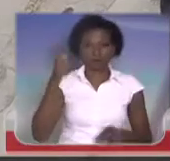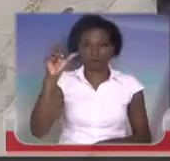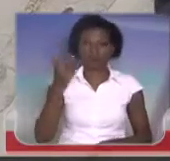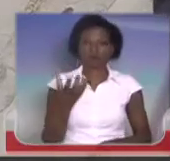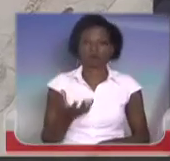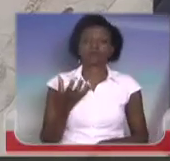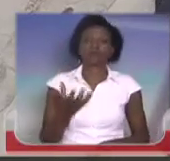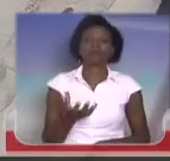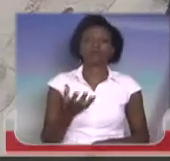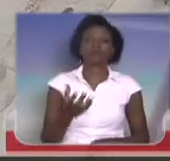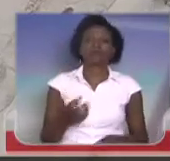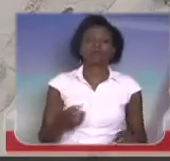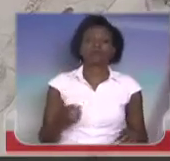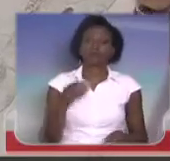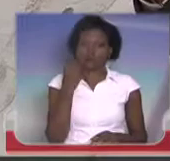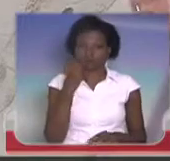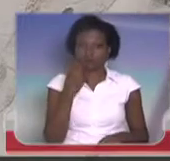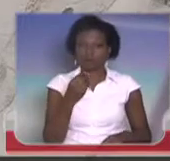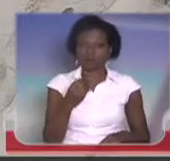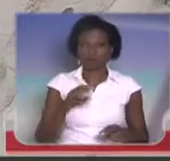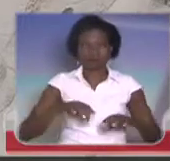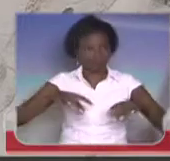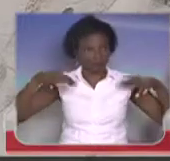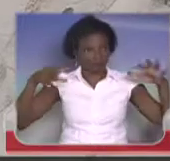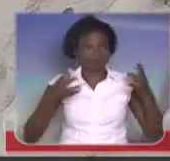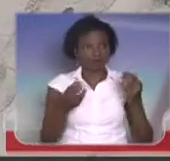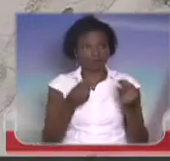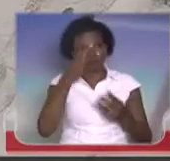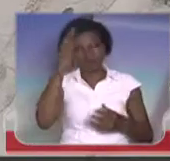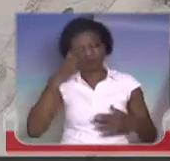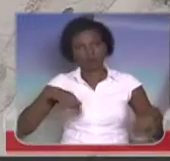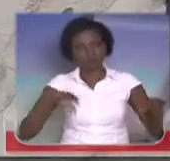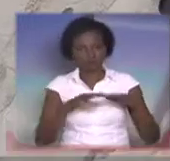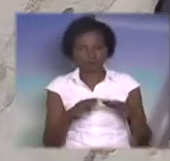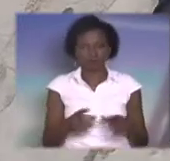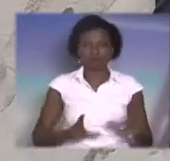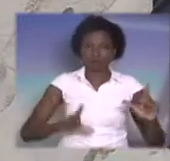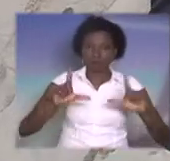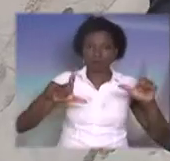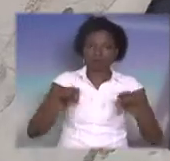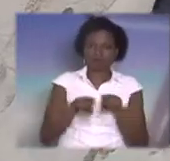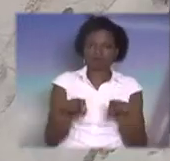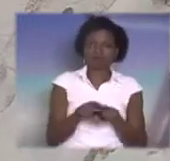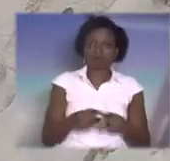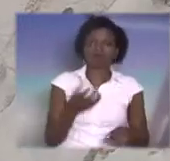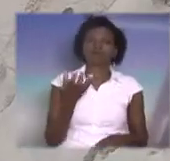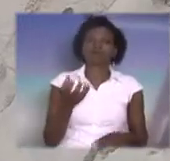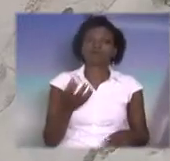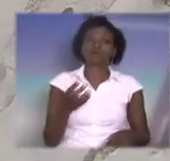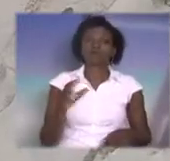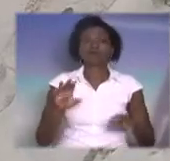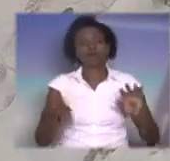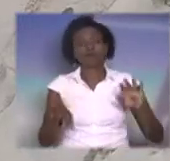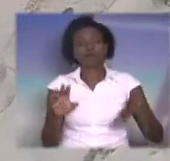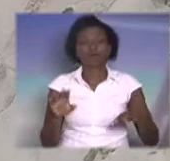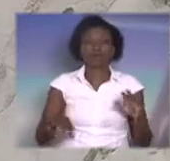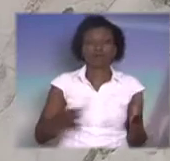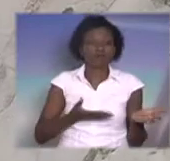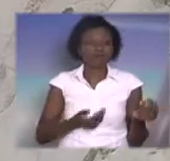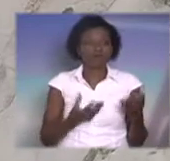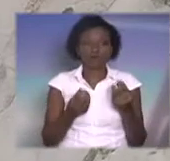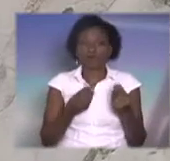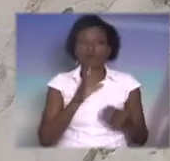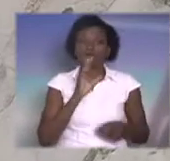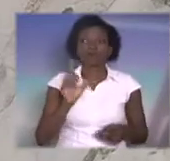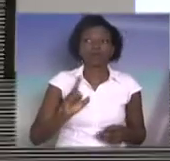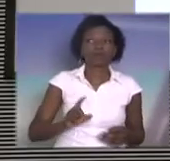queria, aproveitando que o plenário está com bastante gente aqui, nós estamos falando para a televisão também, eu queria, talvez a maioria dos jovens aqui não saibam quem